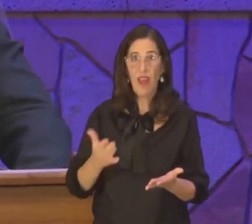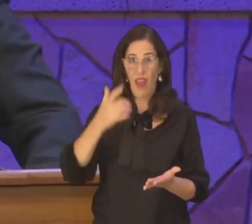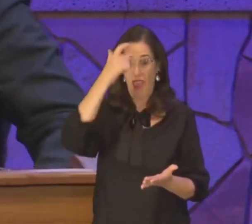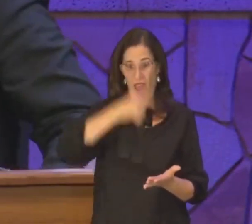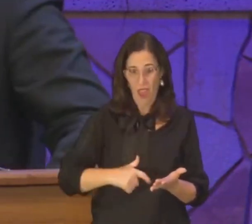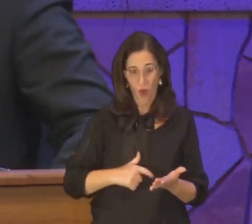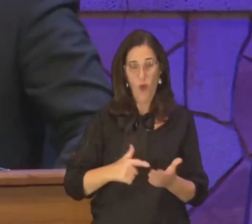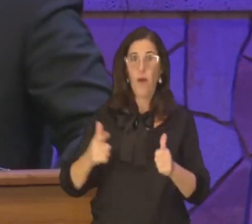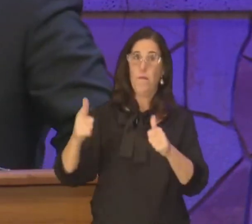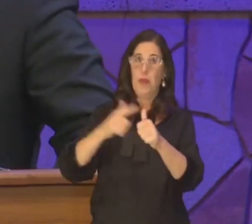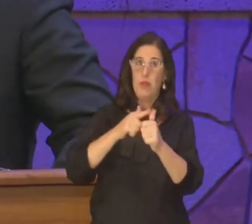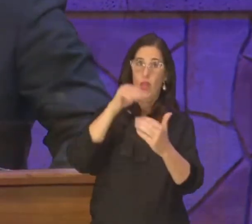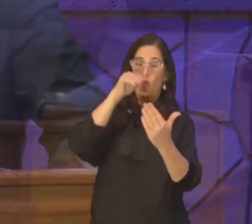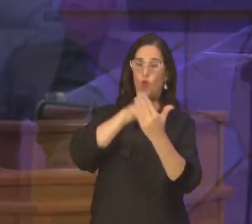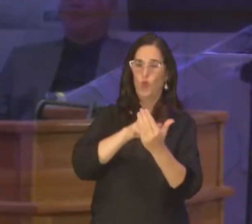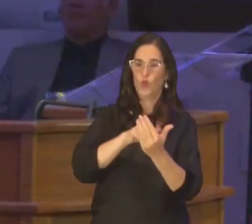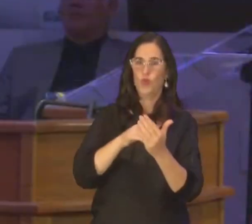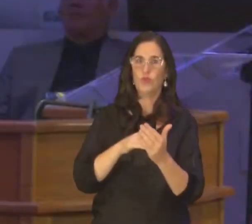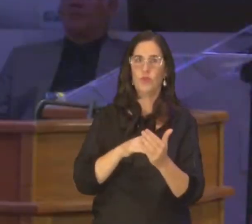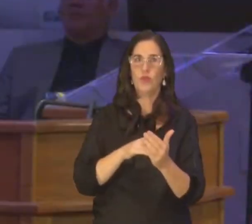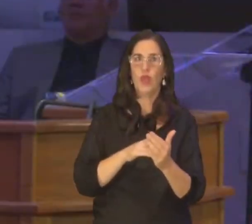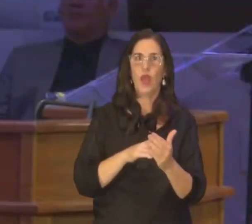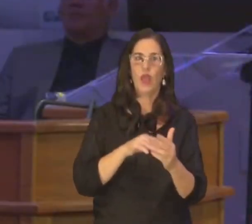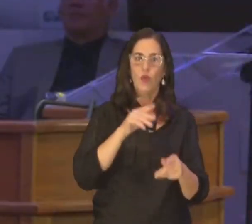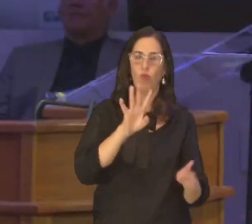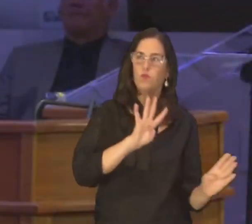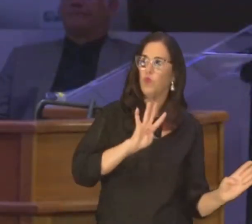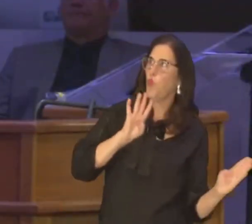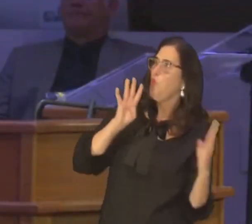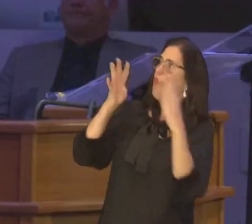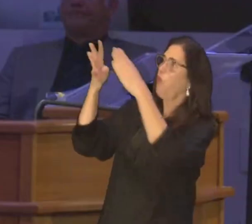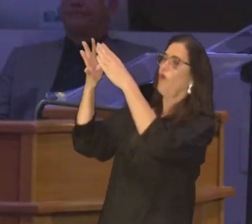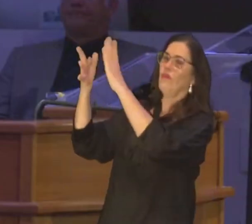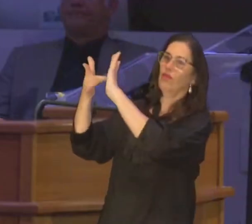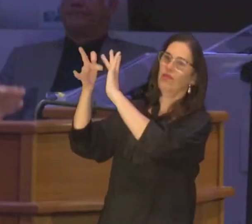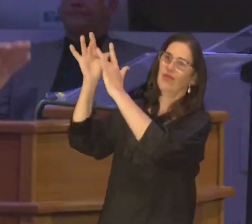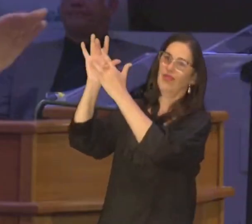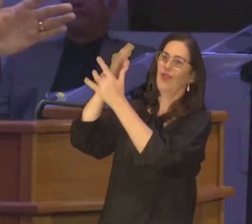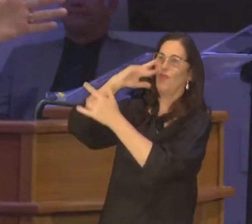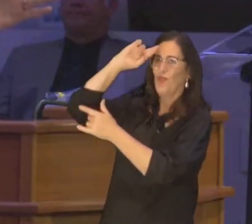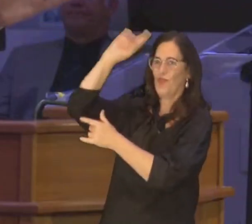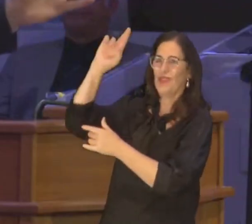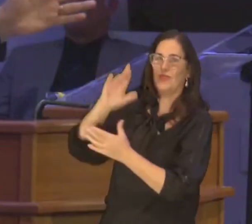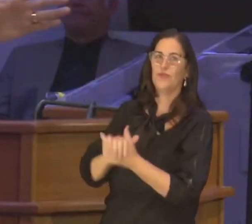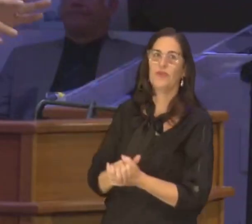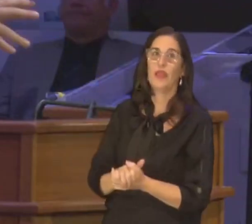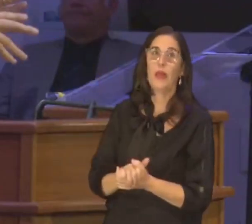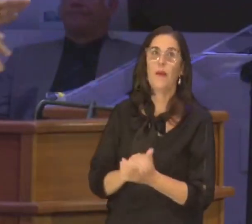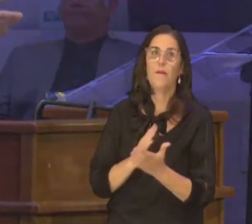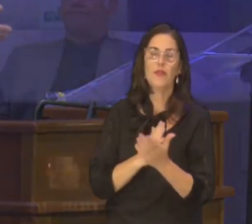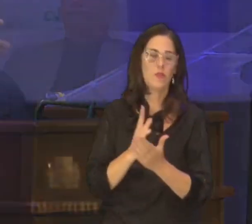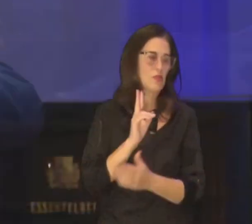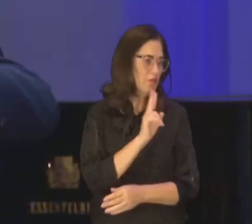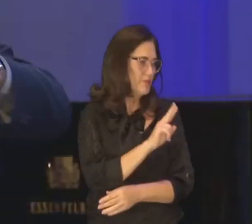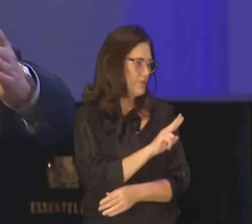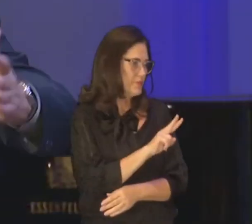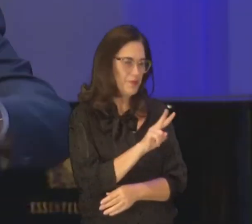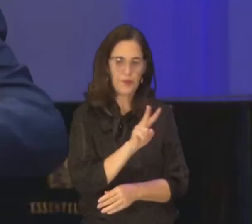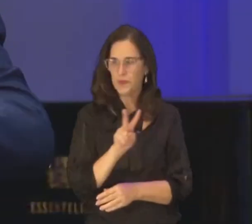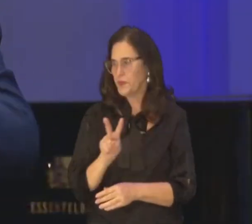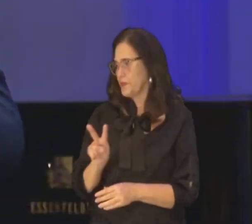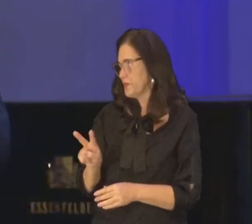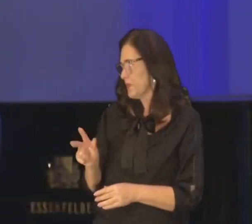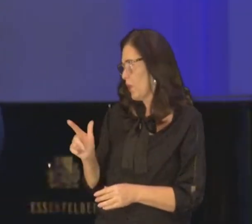E todo o olhar do povo é para a direção do Senhor. Mas quando nós começamos a olhar para os lados e olhar para o outro,